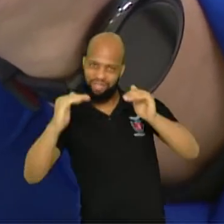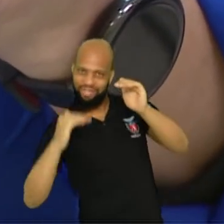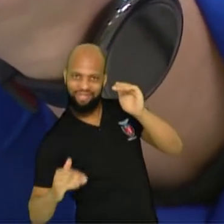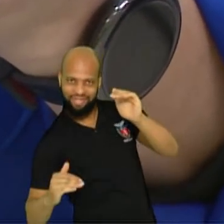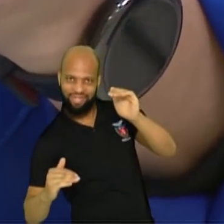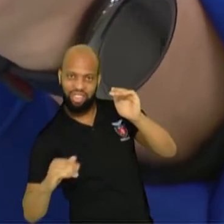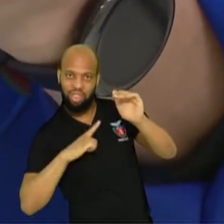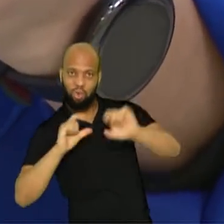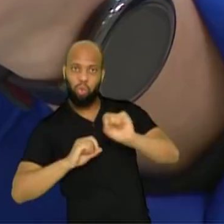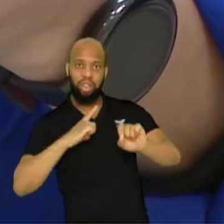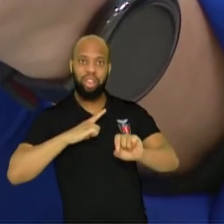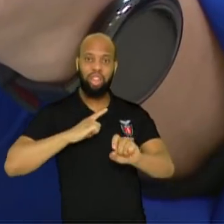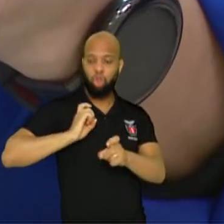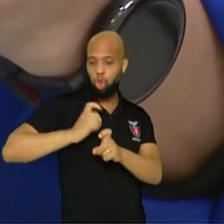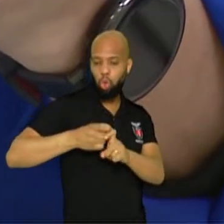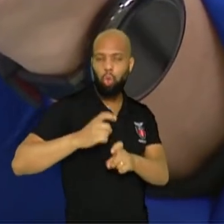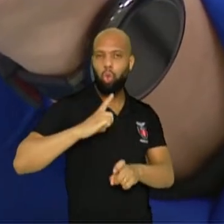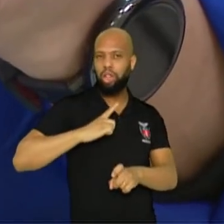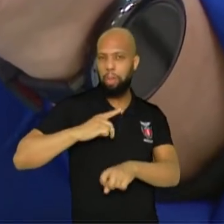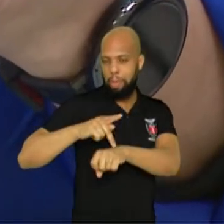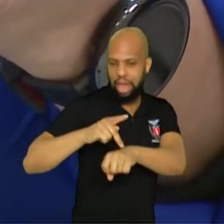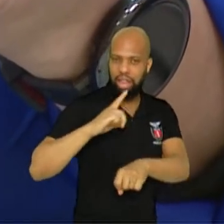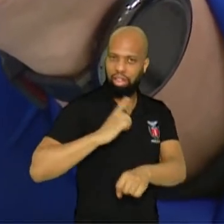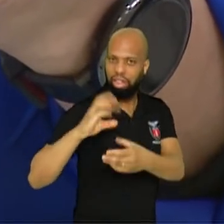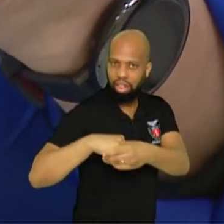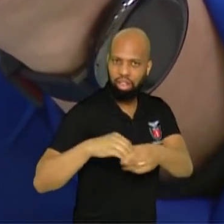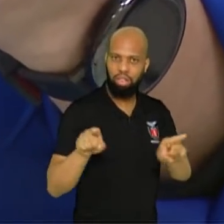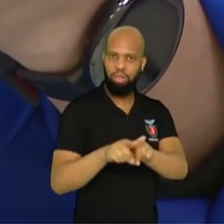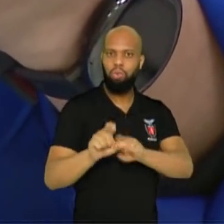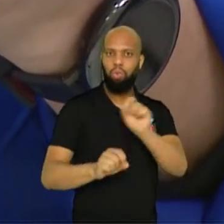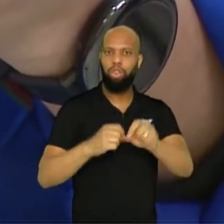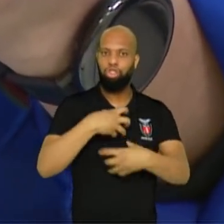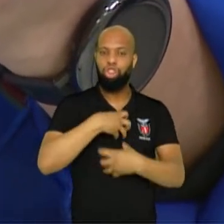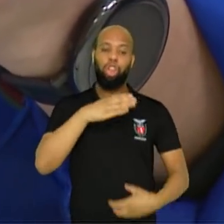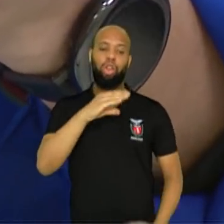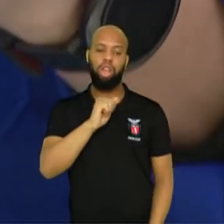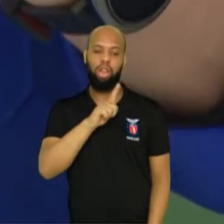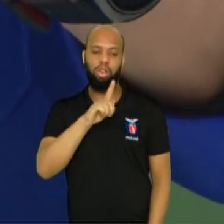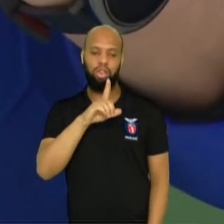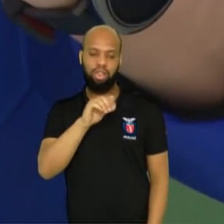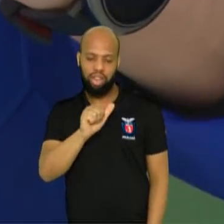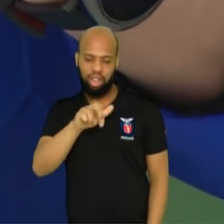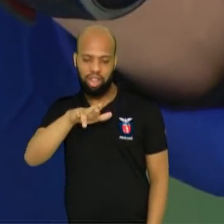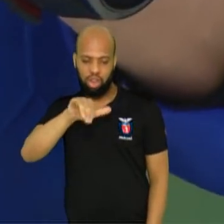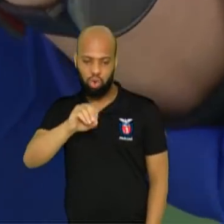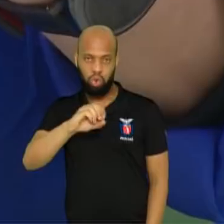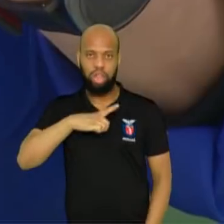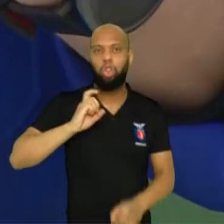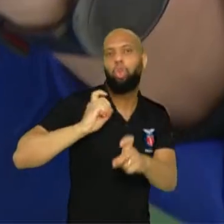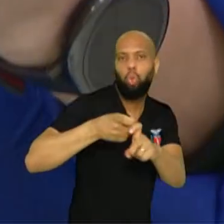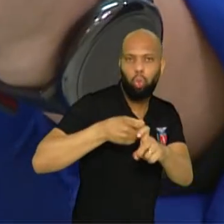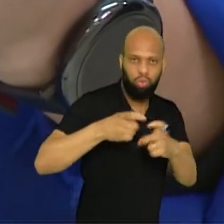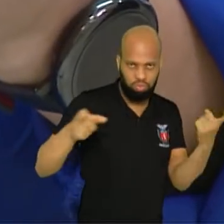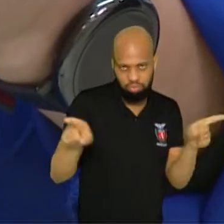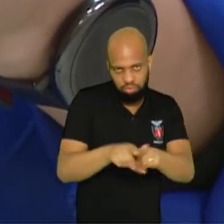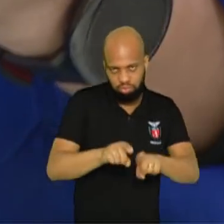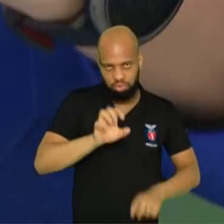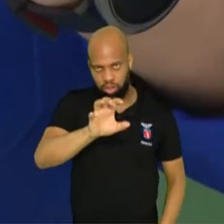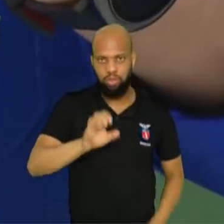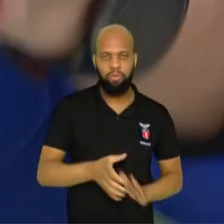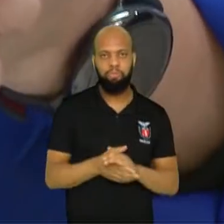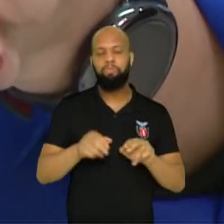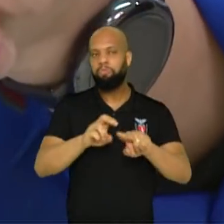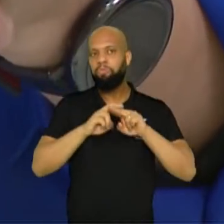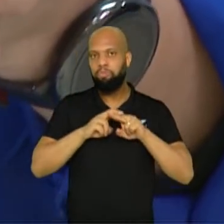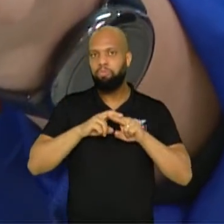mais concentrações de calcário, que vai tornar ela uma esponja mais rígida, mais com mais suspensão, ela vai ficar